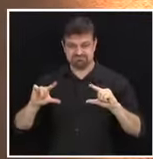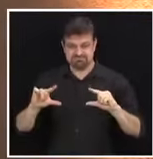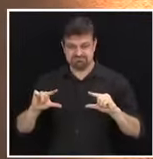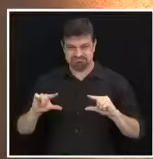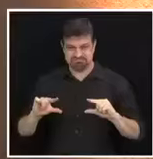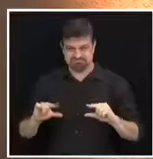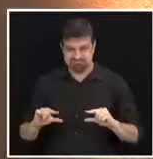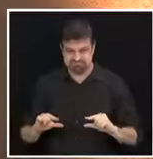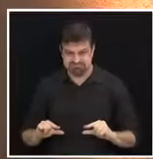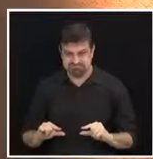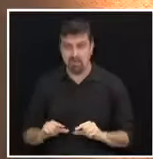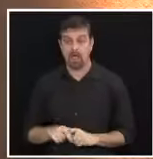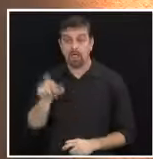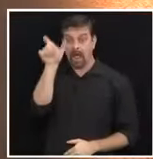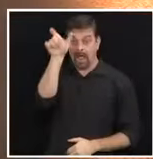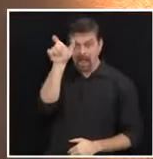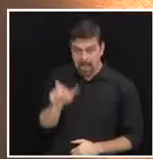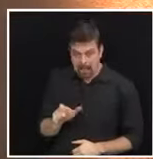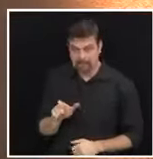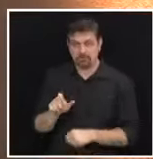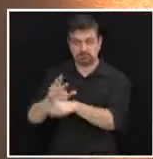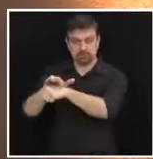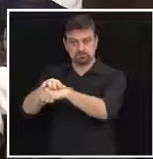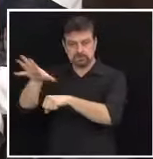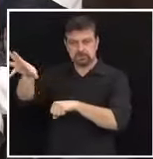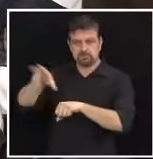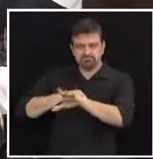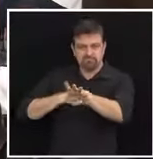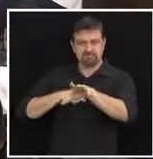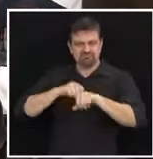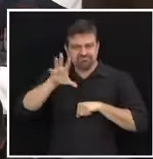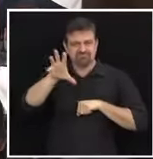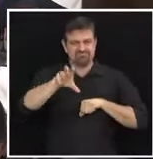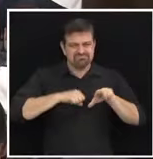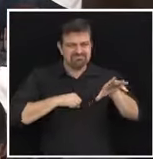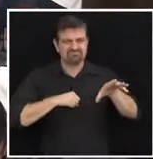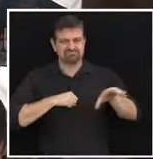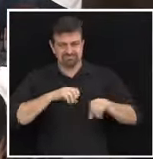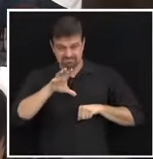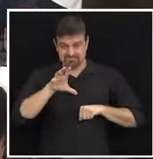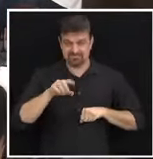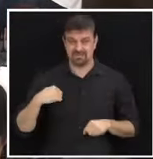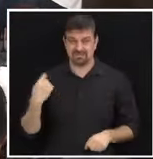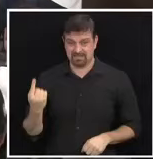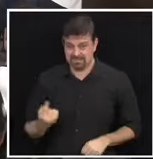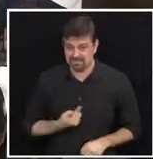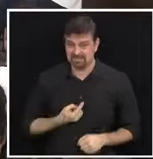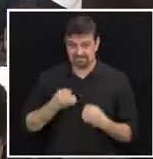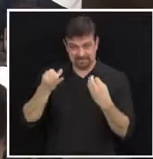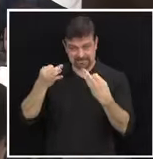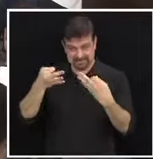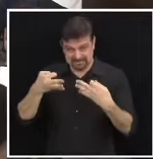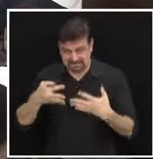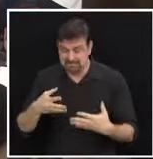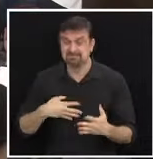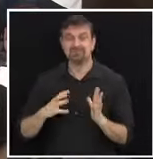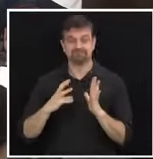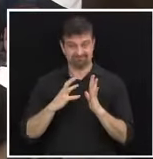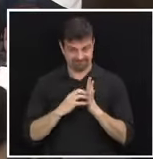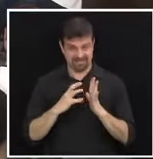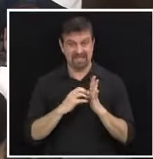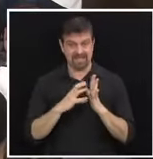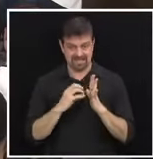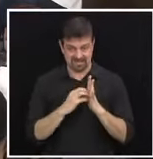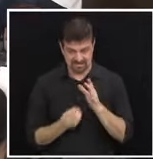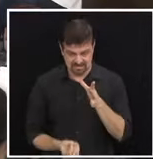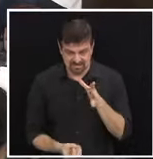ficar imunodeficiente. Ela vai começar a ter as complicações que nós denominamos sindromicamente como AIDS.